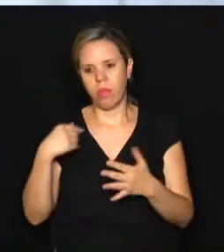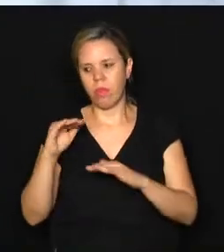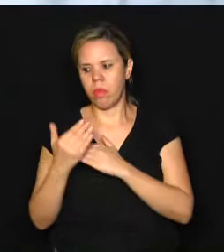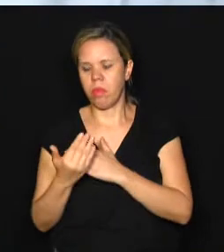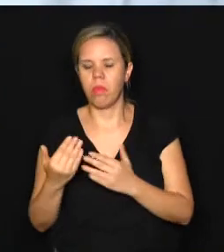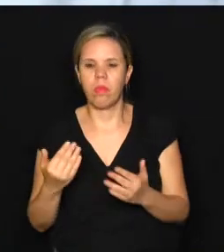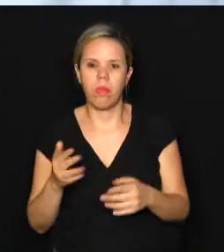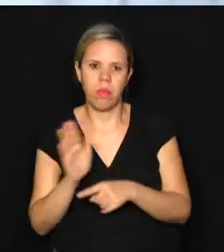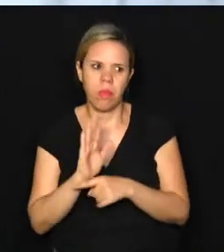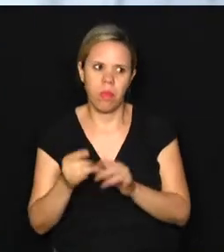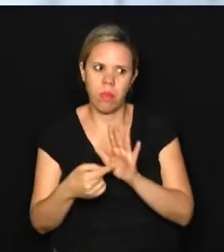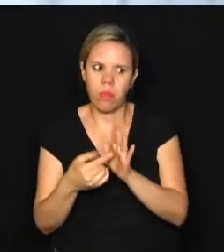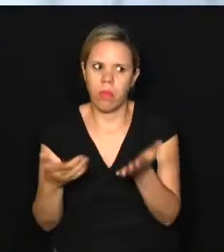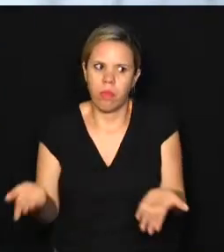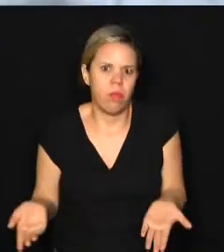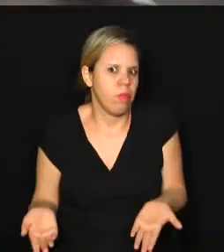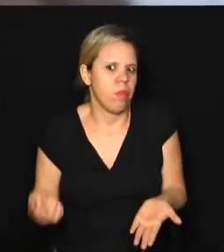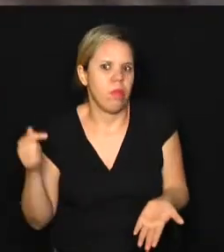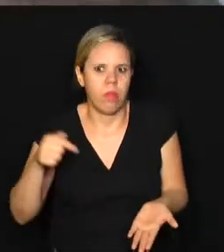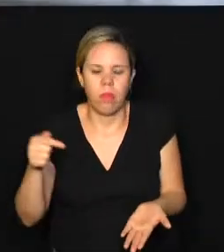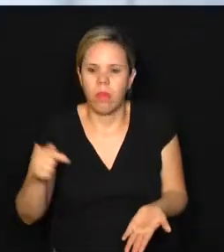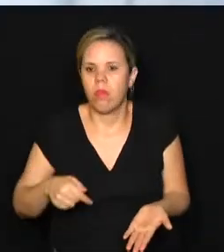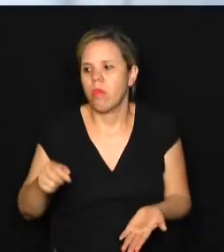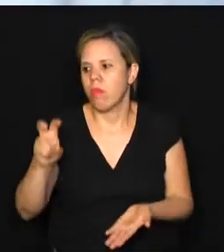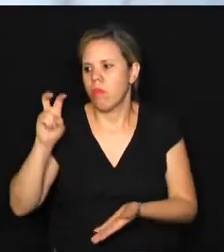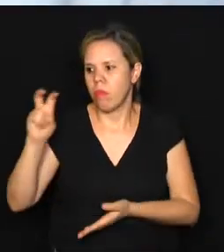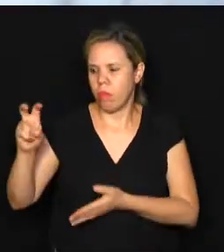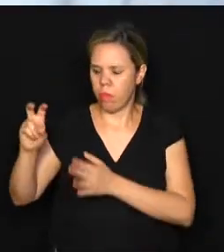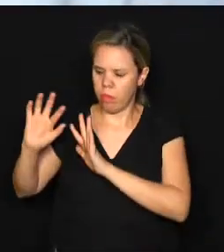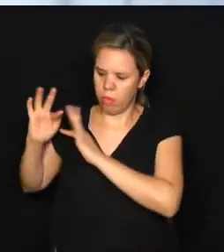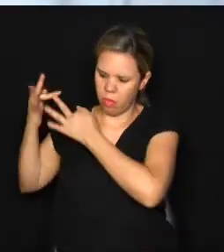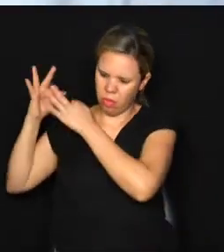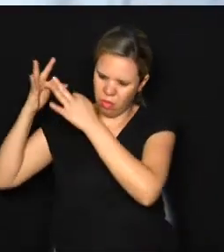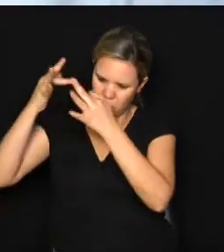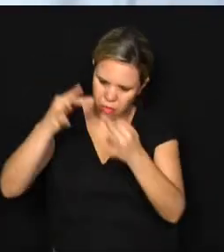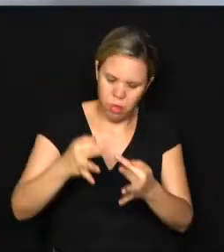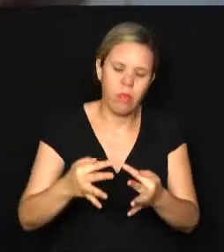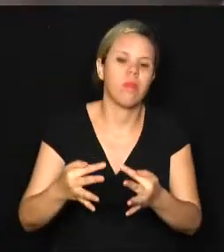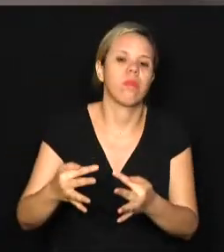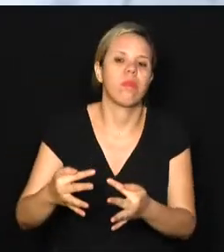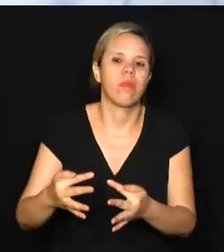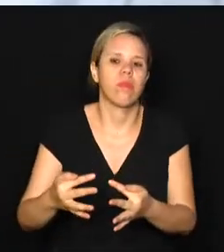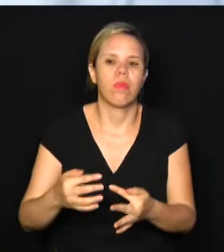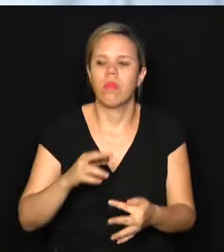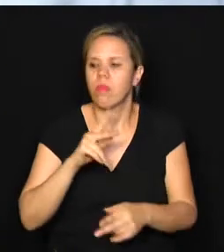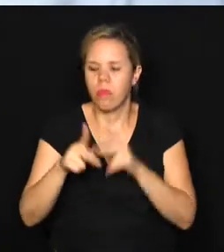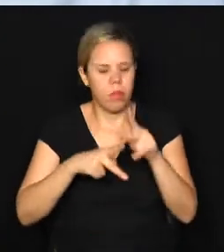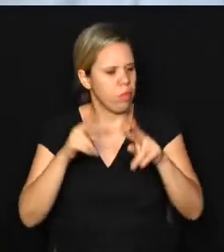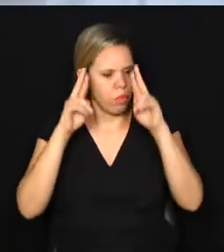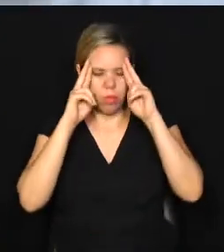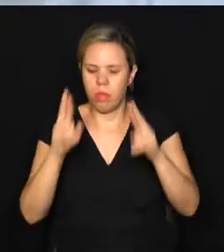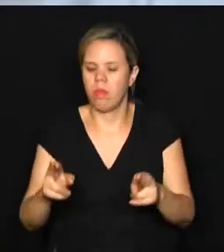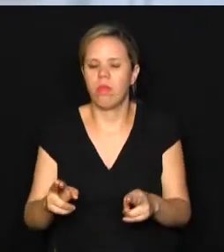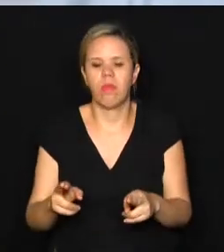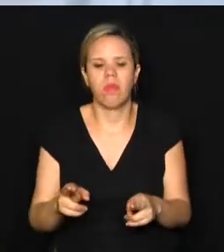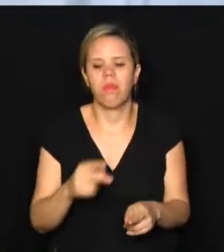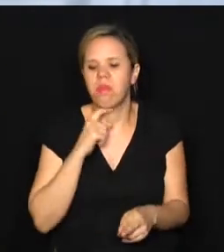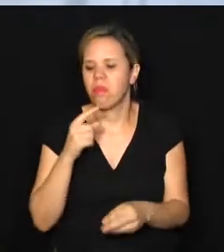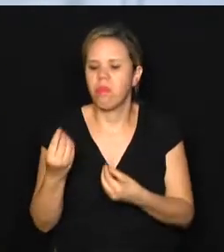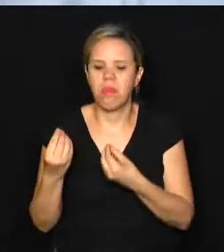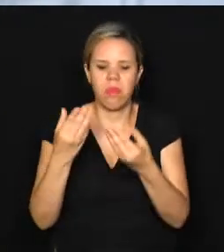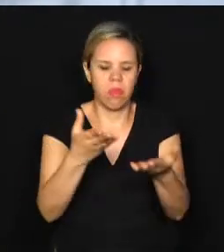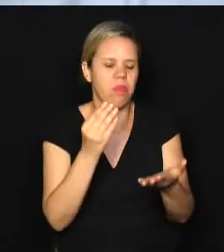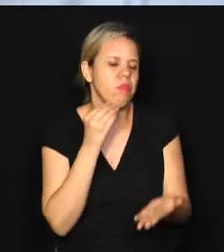vídeo também apontam isso. É a quinta geração de família aqui sendo desrespeitada, que sequer foi ouvida, sequer foi